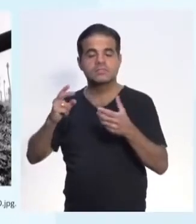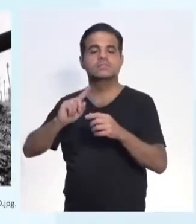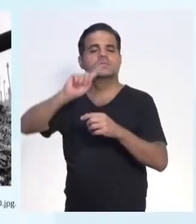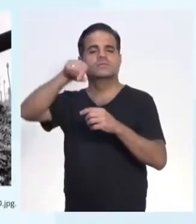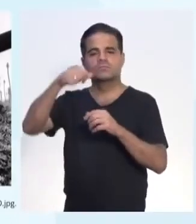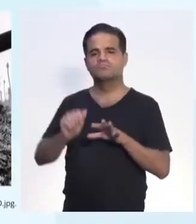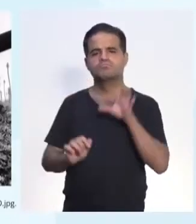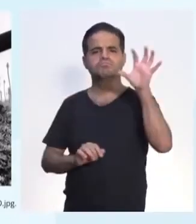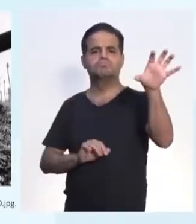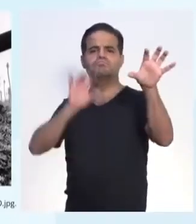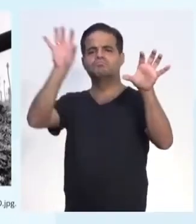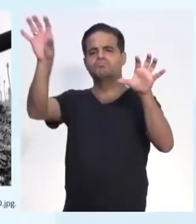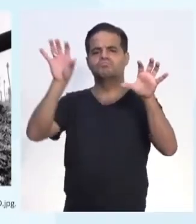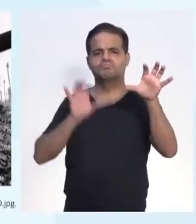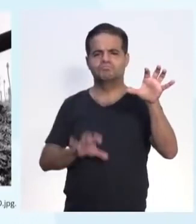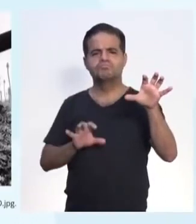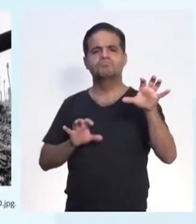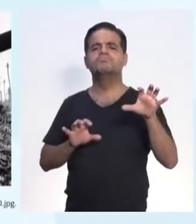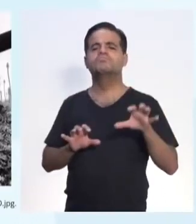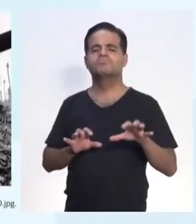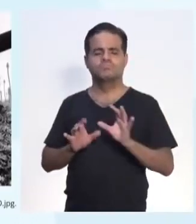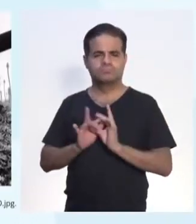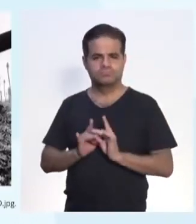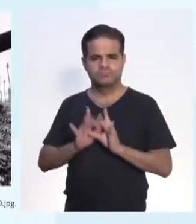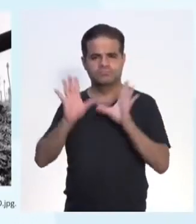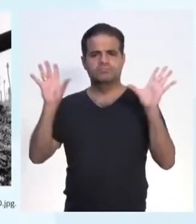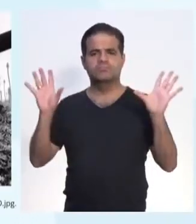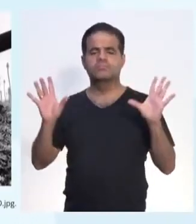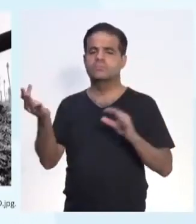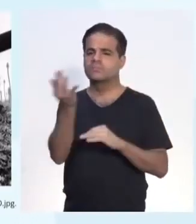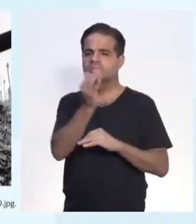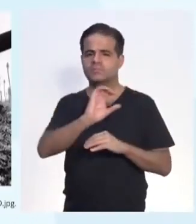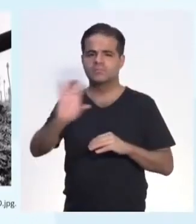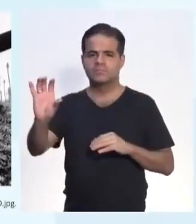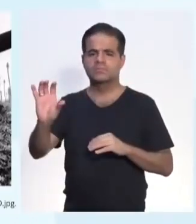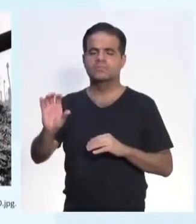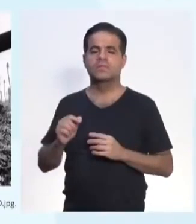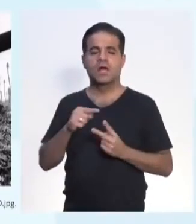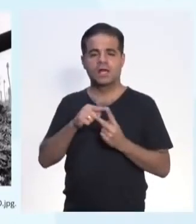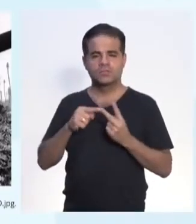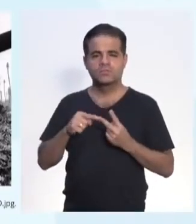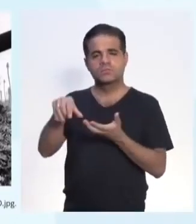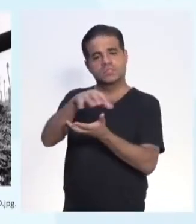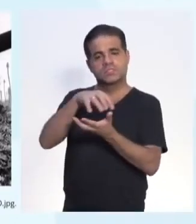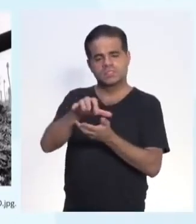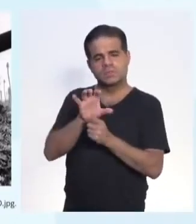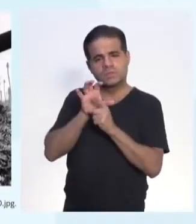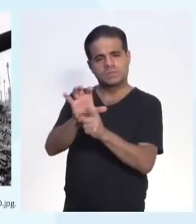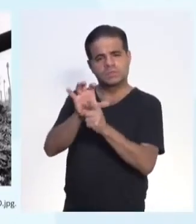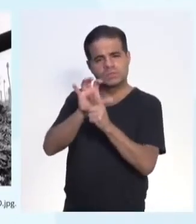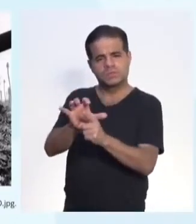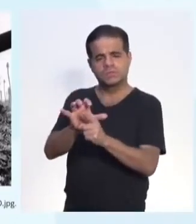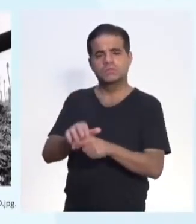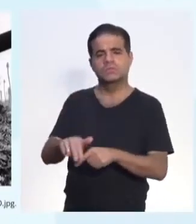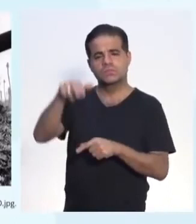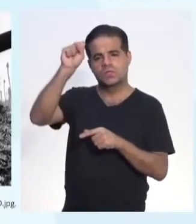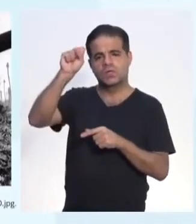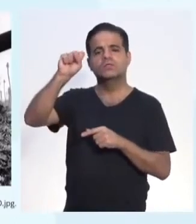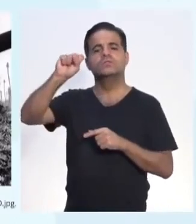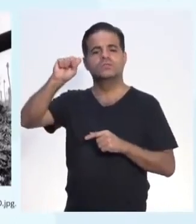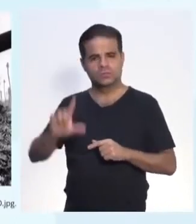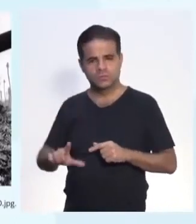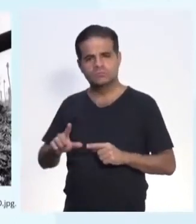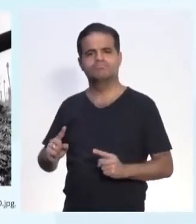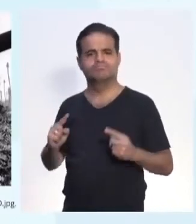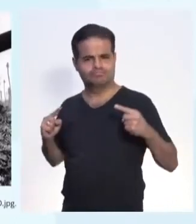os territórios que foram livres aí da França, as duas áreas de influência, Norte e Sul, entraram